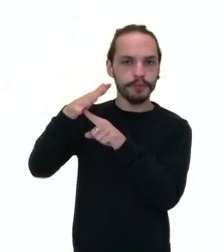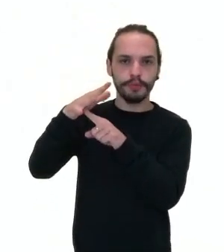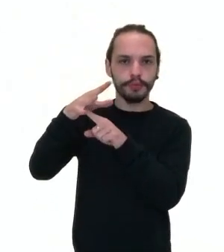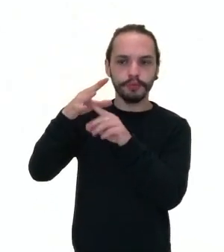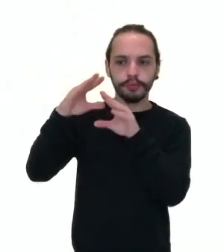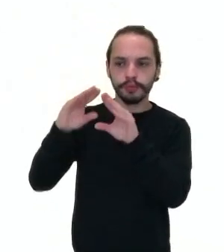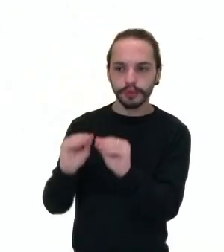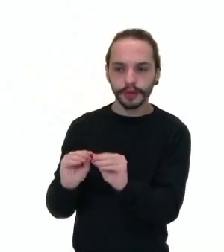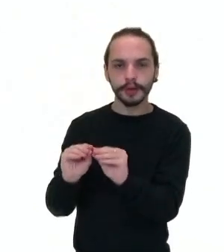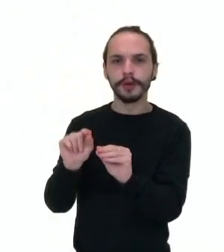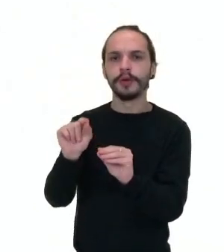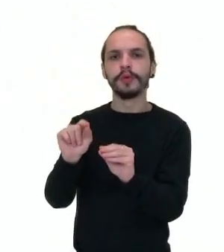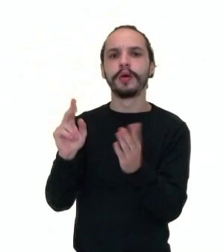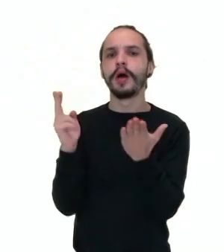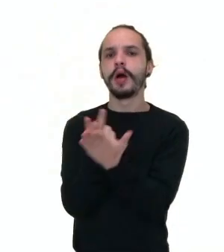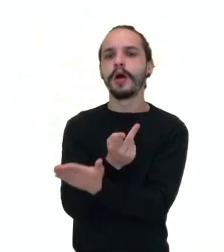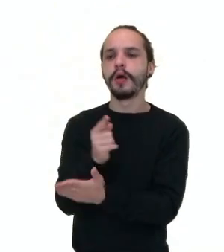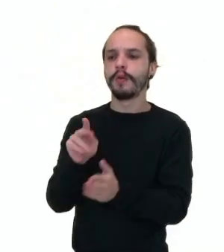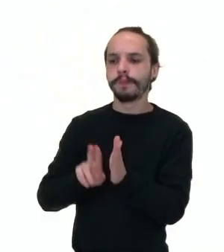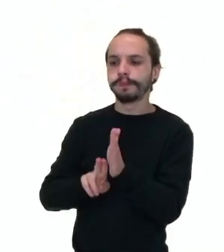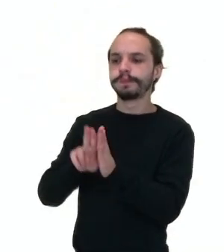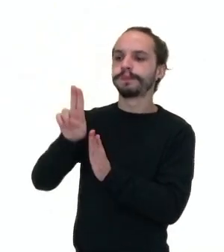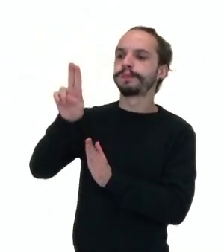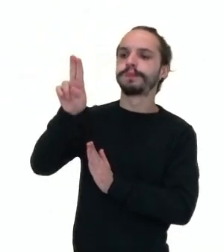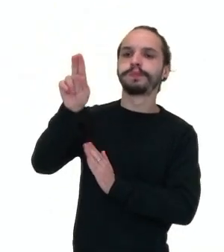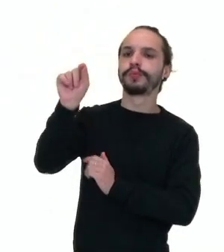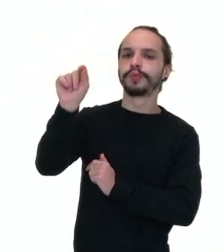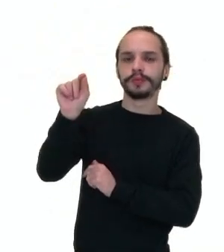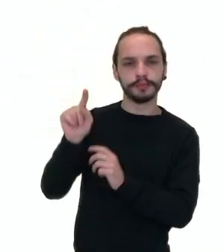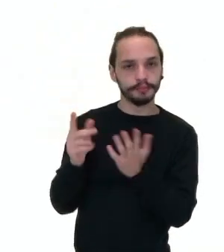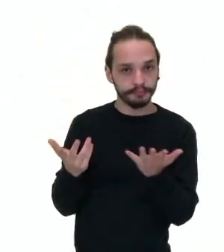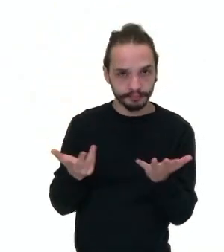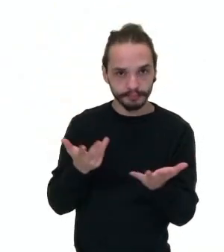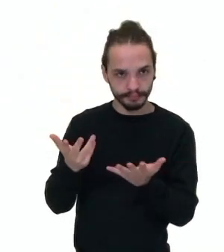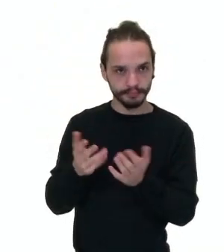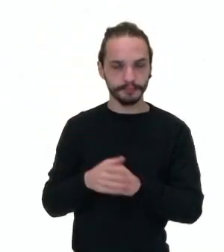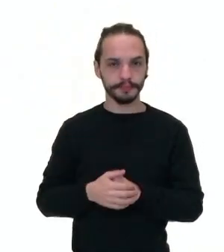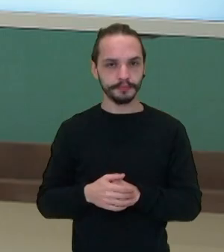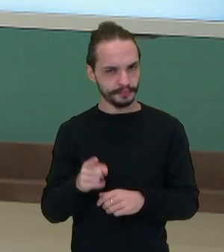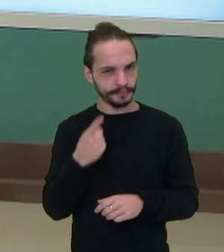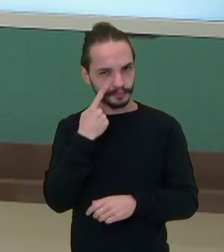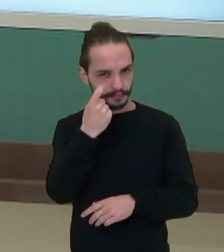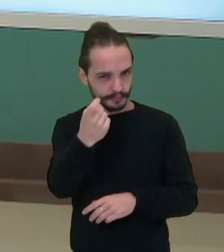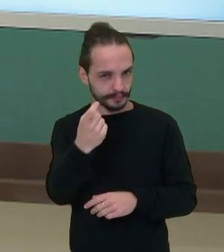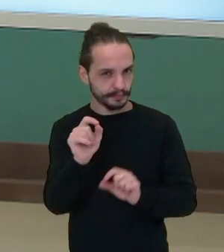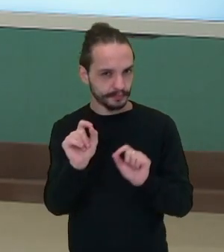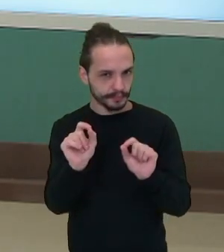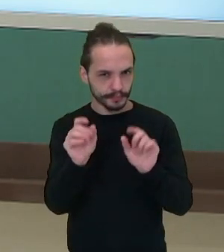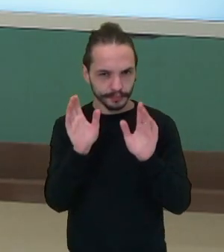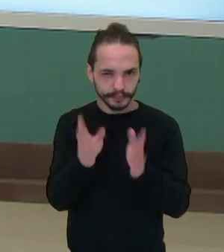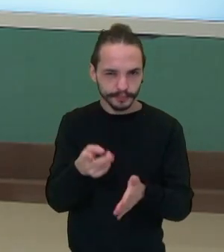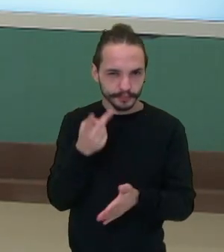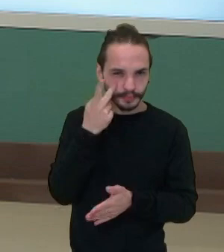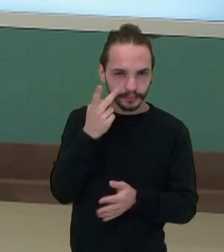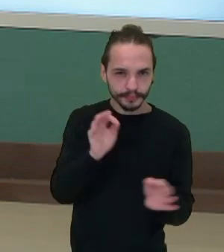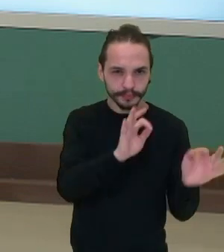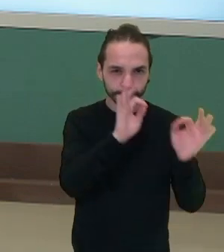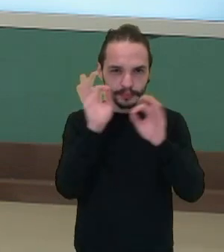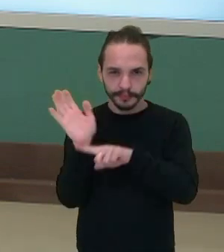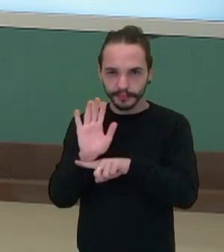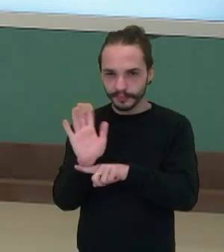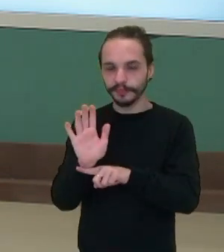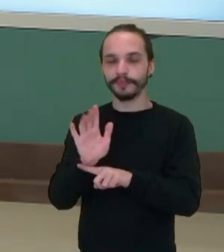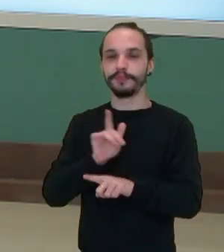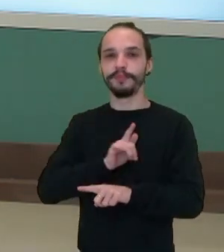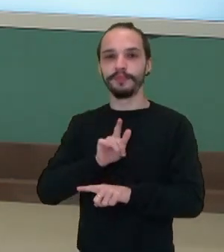O que ocorrerá com a nave? Bem, é uma questão interessante, né? Se vocês já viram em filmes, tudo mais, tu percebe que muitas vezes